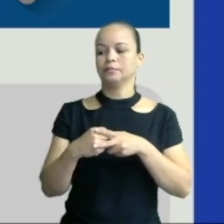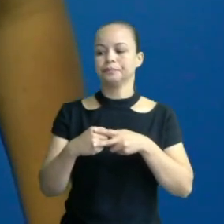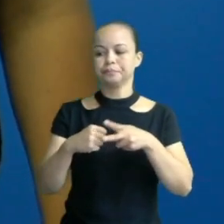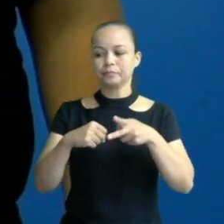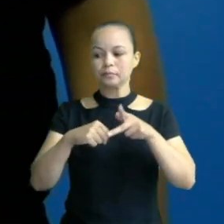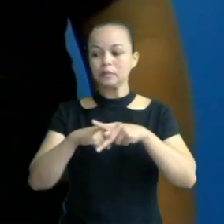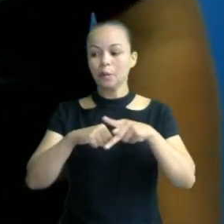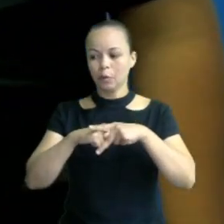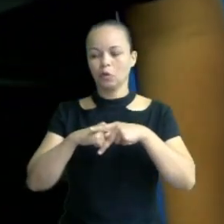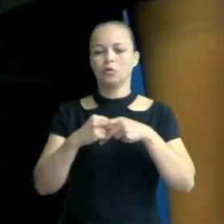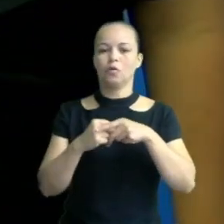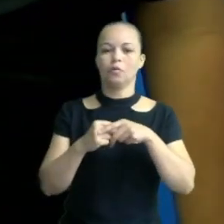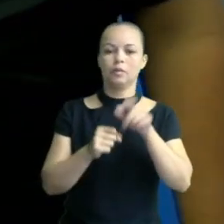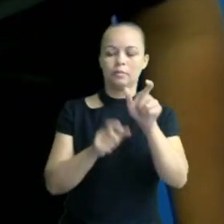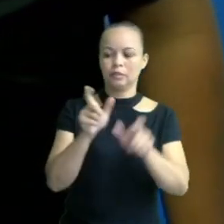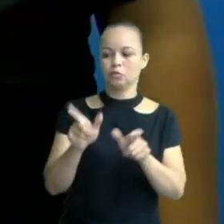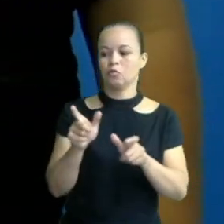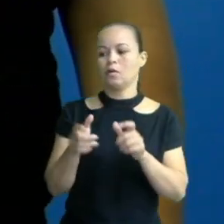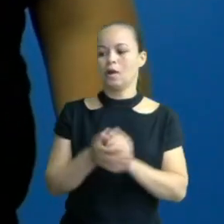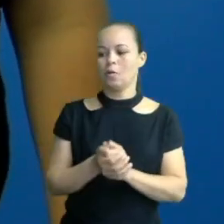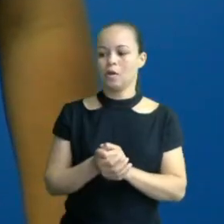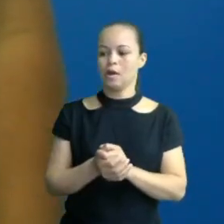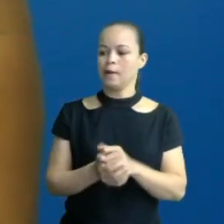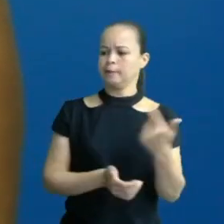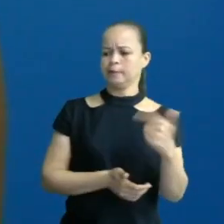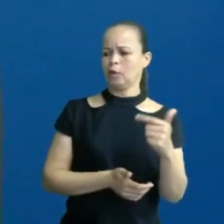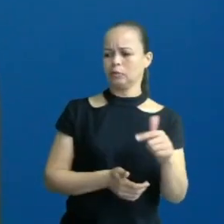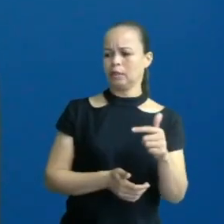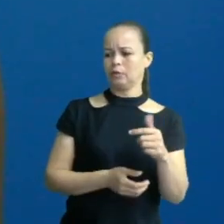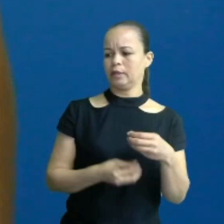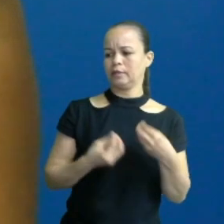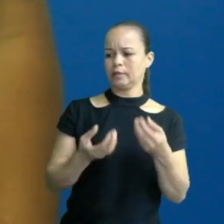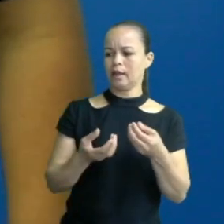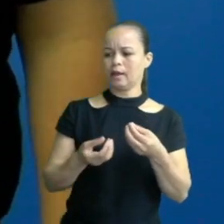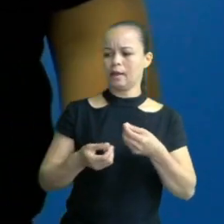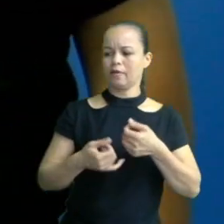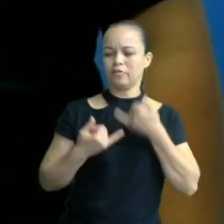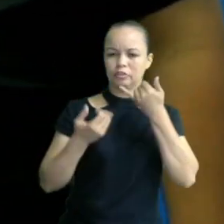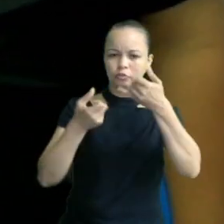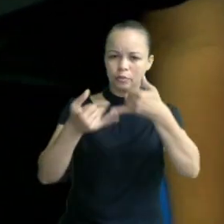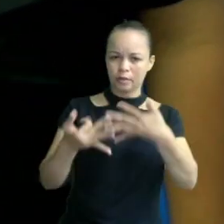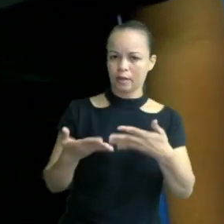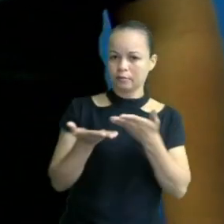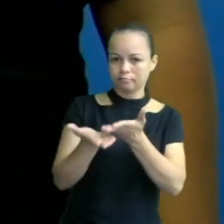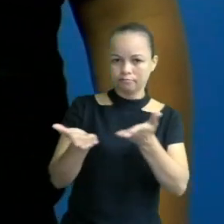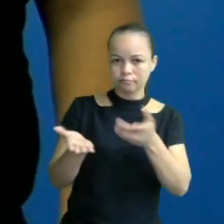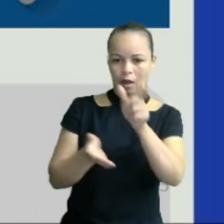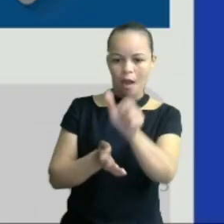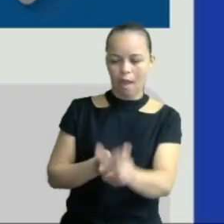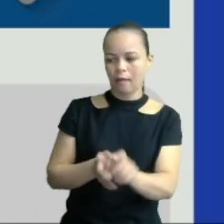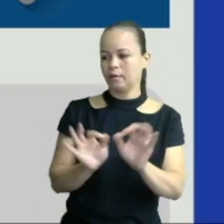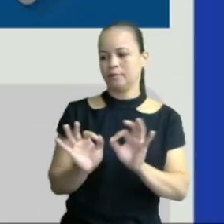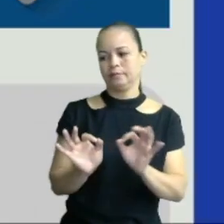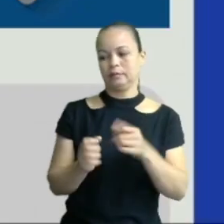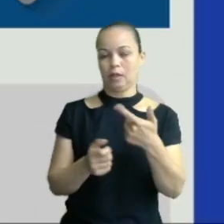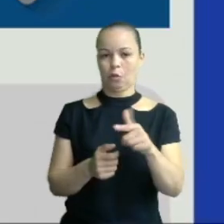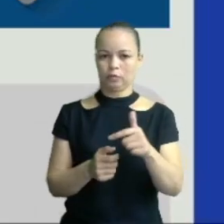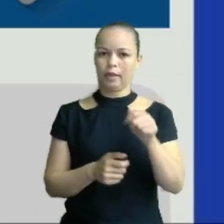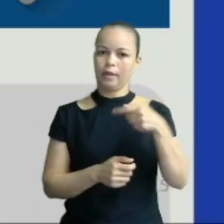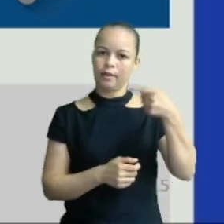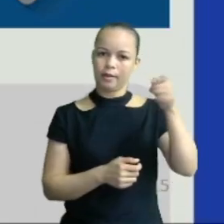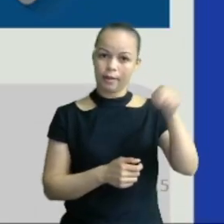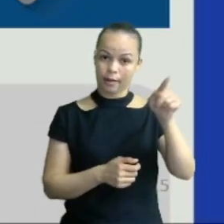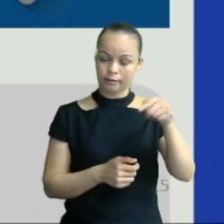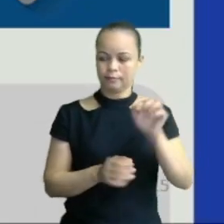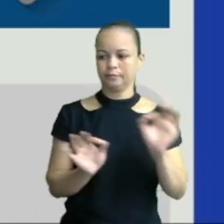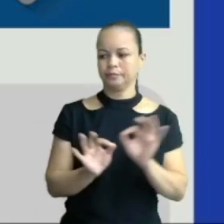Então, não utilizamos crase nesses casos. Vamos prosseguir? Antes de palavras